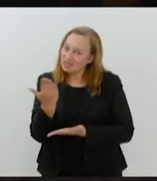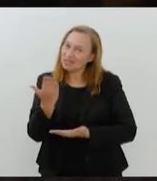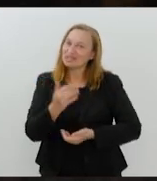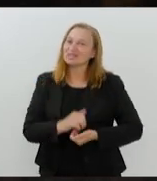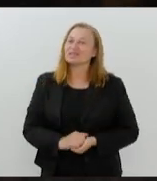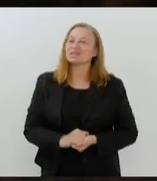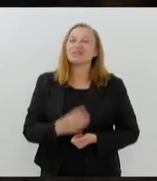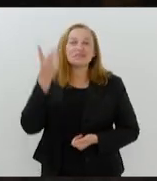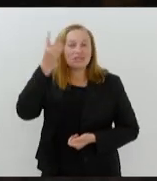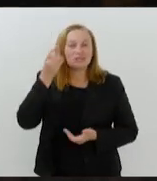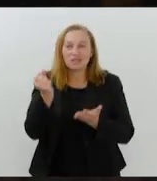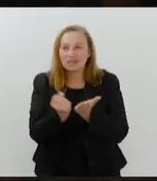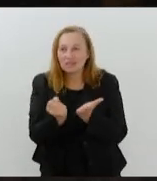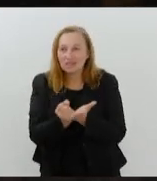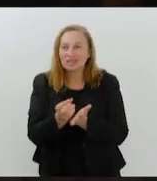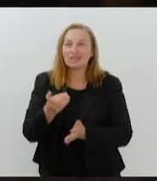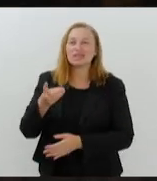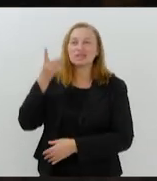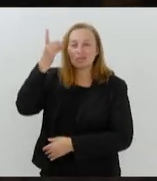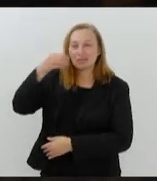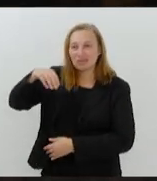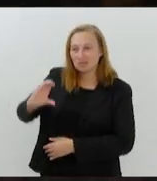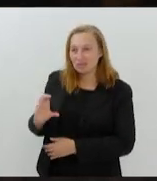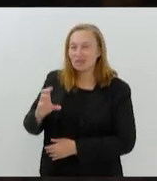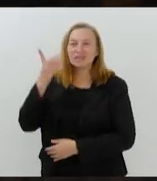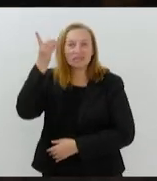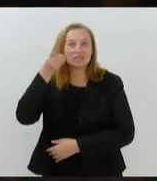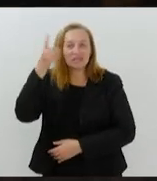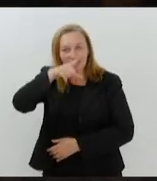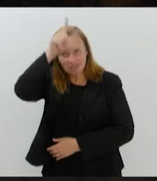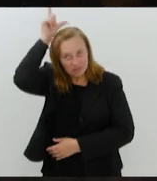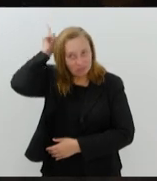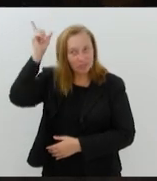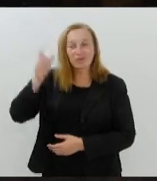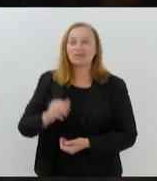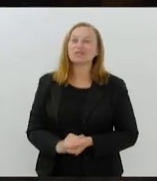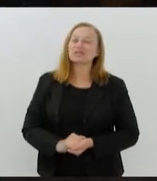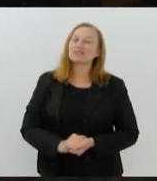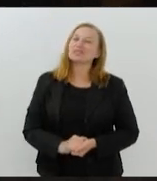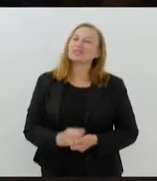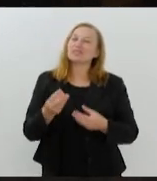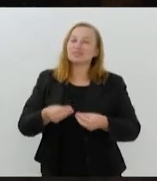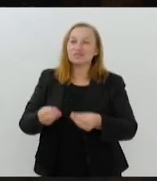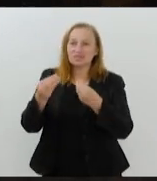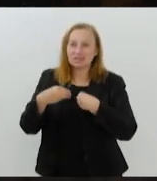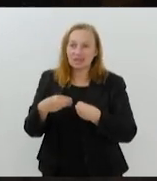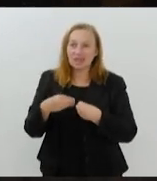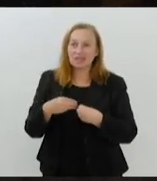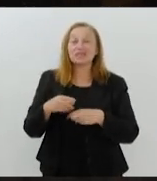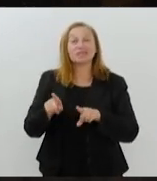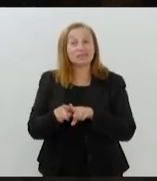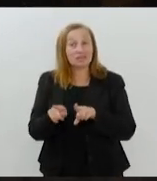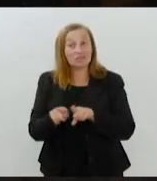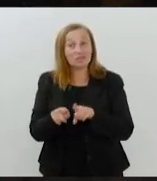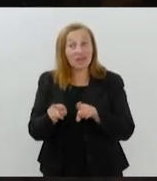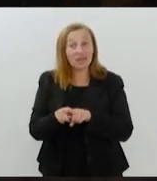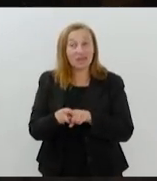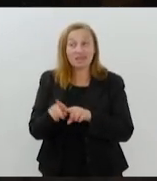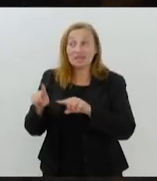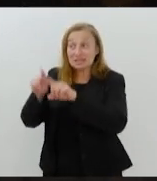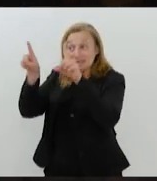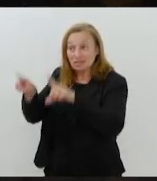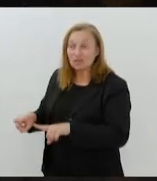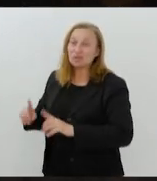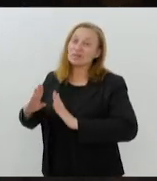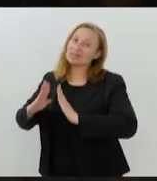excelências, o deputado Samuel, o deputado Carlos Mink, o deputado Luiz Paulo, tem trazido, sem contar os servidores desta